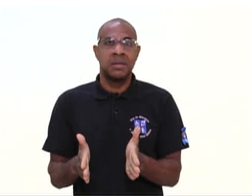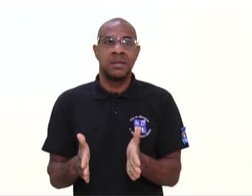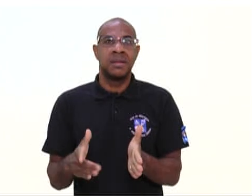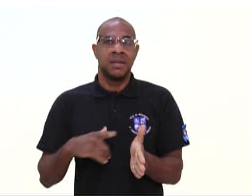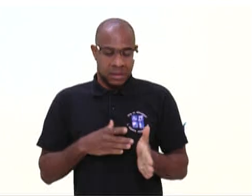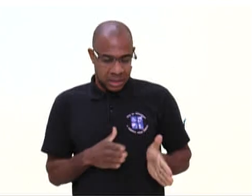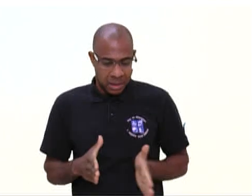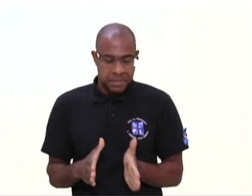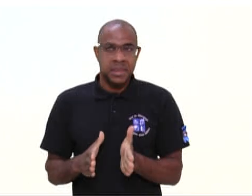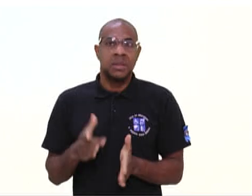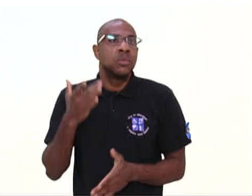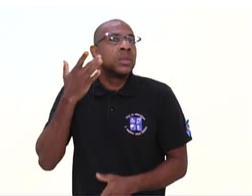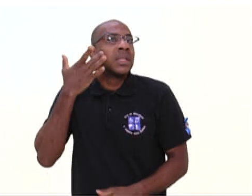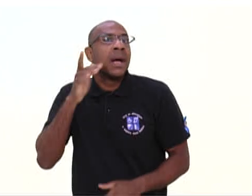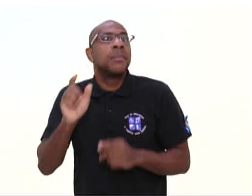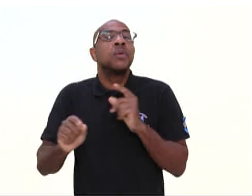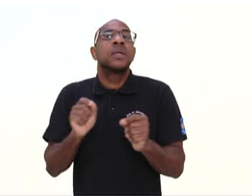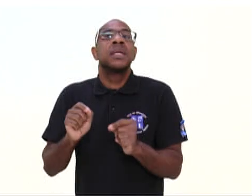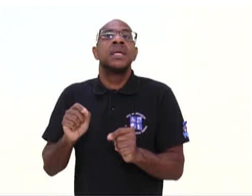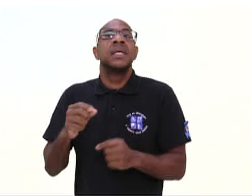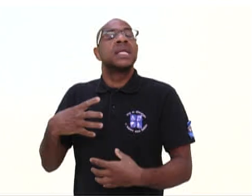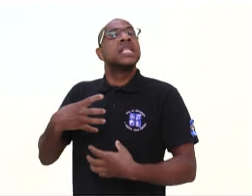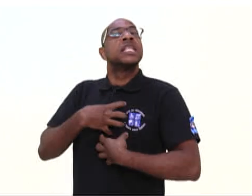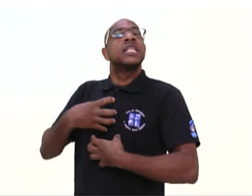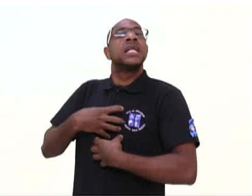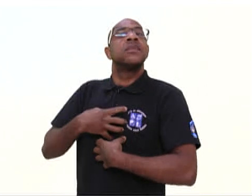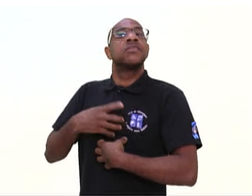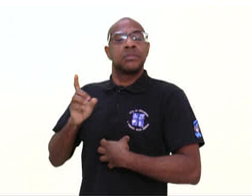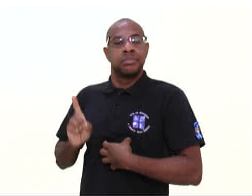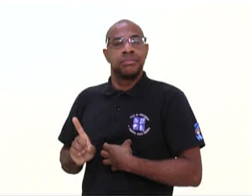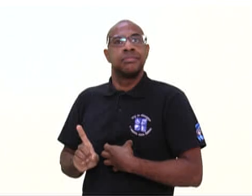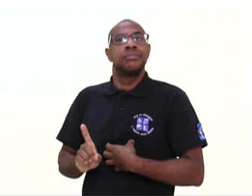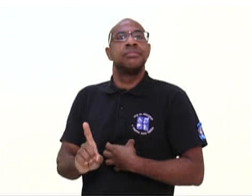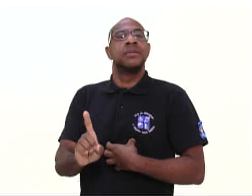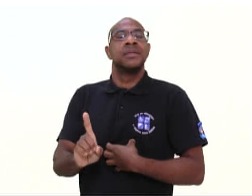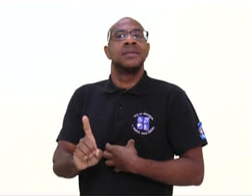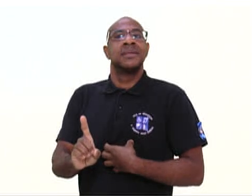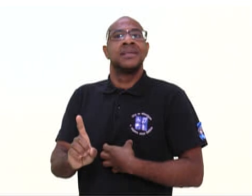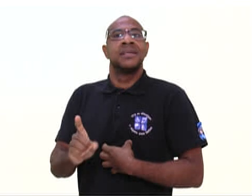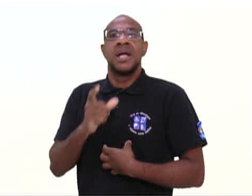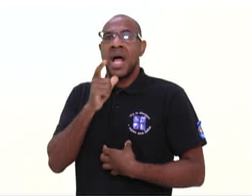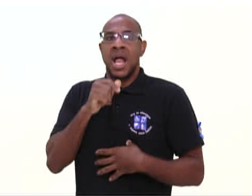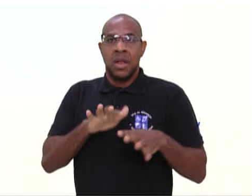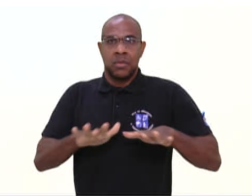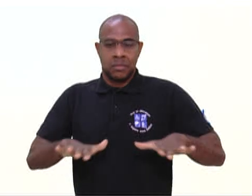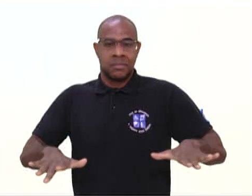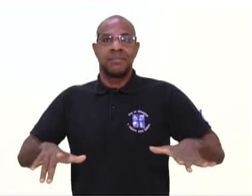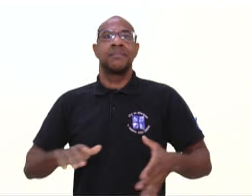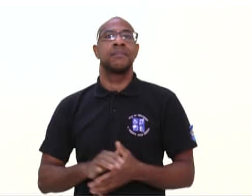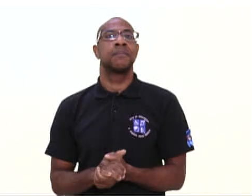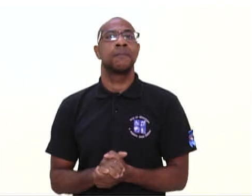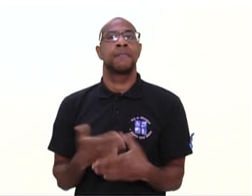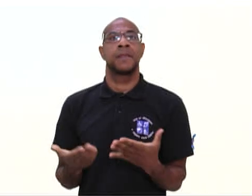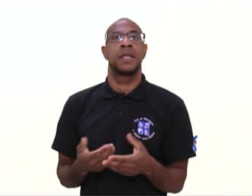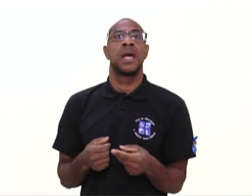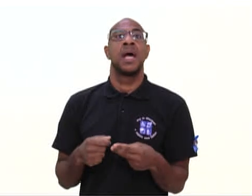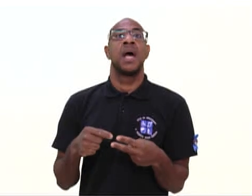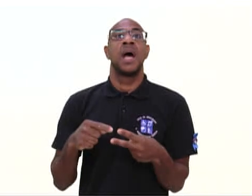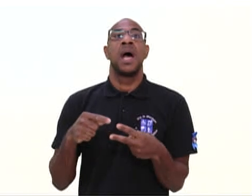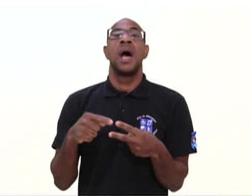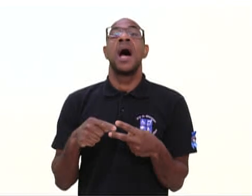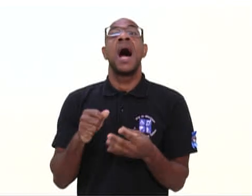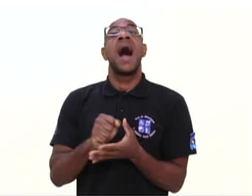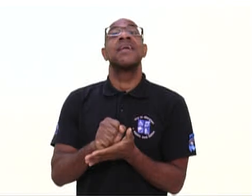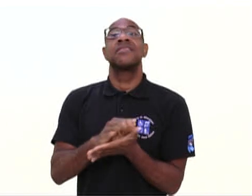têm de homem do mar, sei que se sente o mesmo e exigente amar. Ficou claro? Então sigamos. Primeira